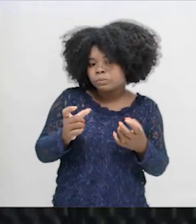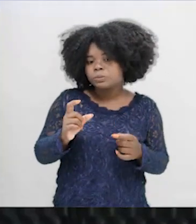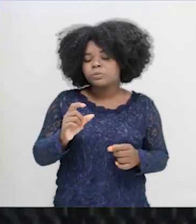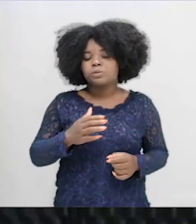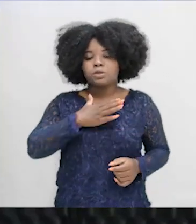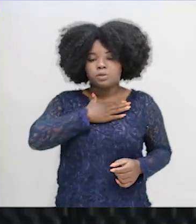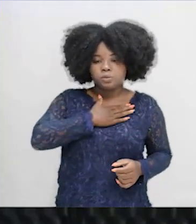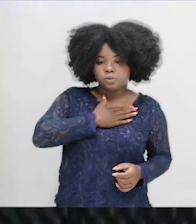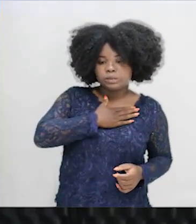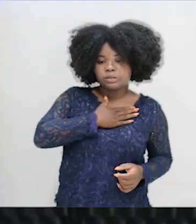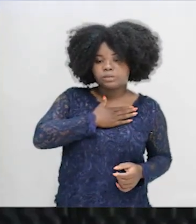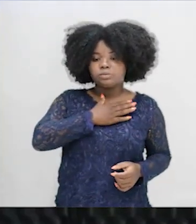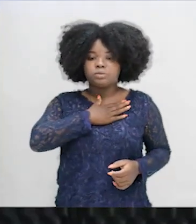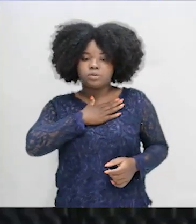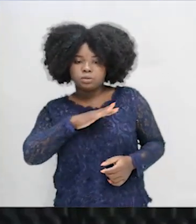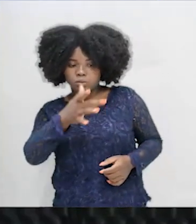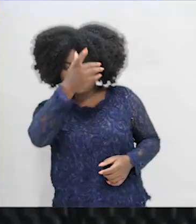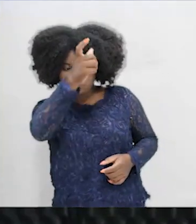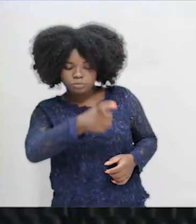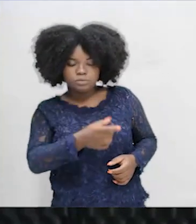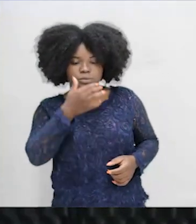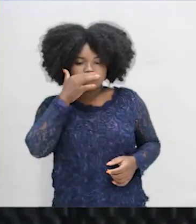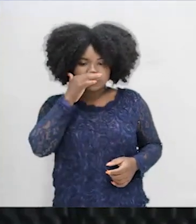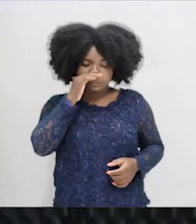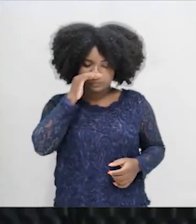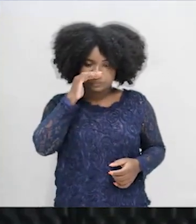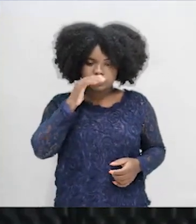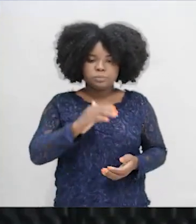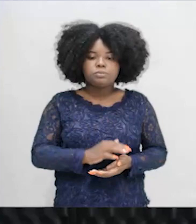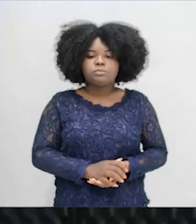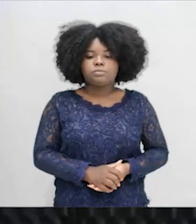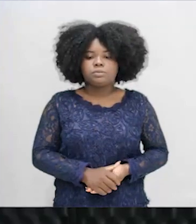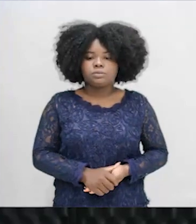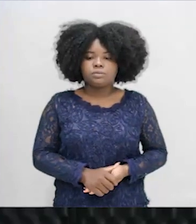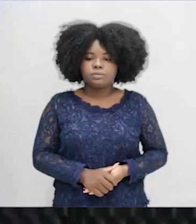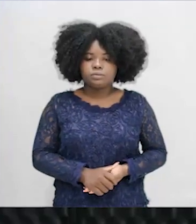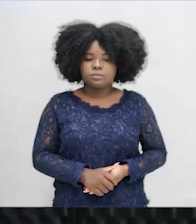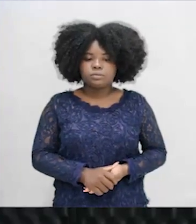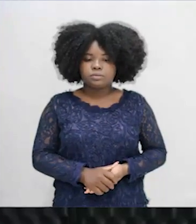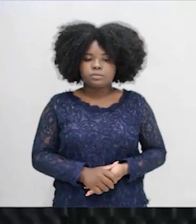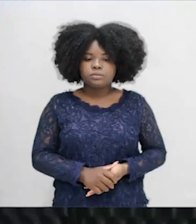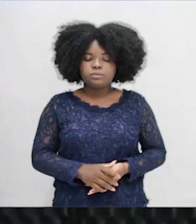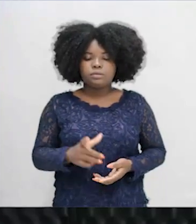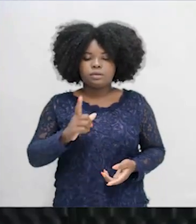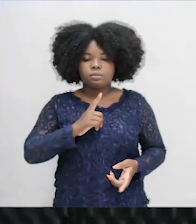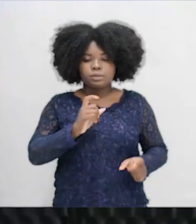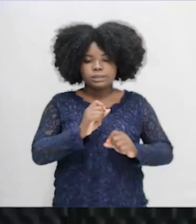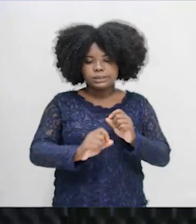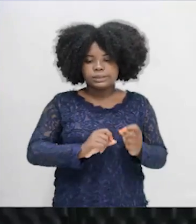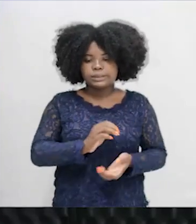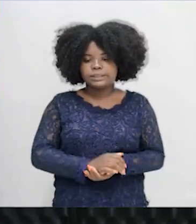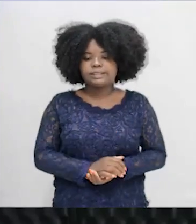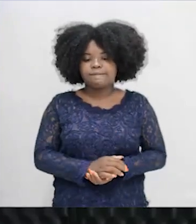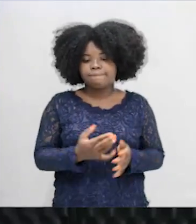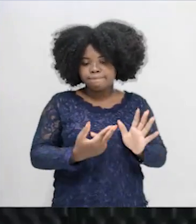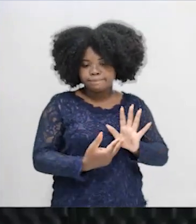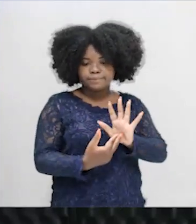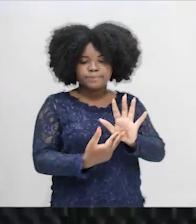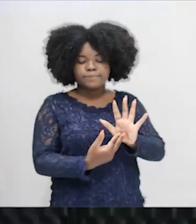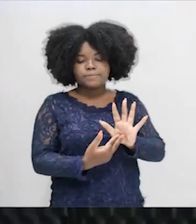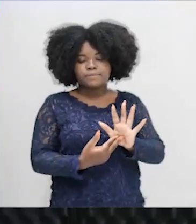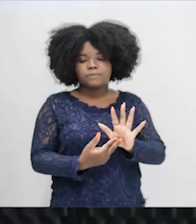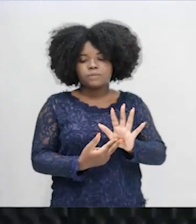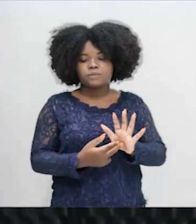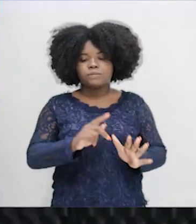para os personagens de quadrinhos que viraram personagens de cinema e animações. A realidade e ficção são retratadas em tirinhas e quadrinhos, e